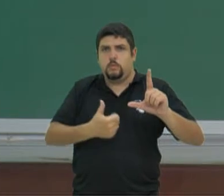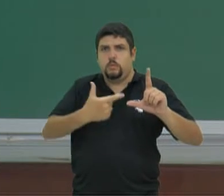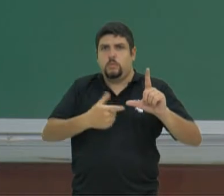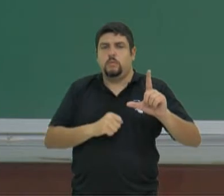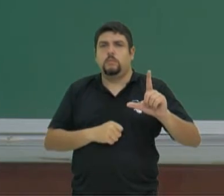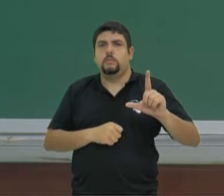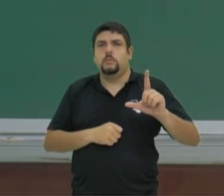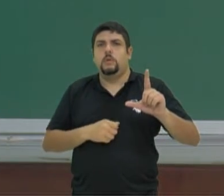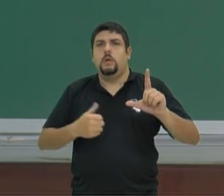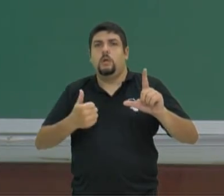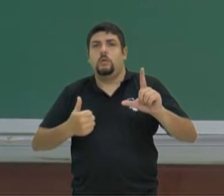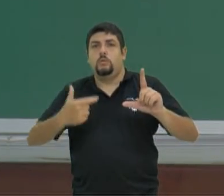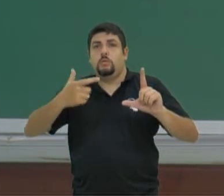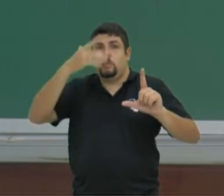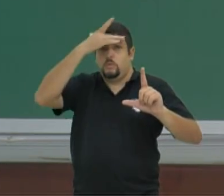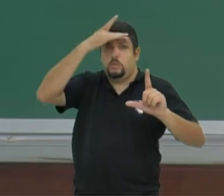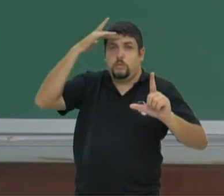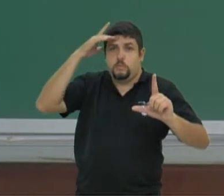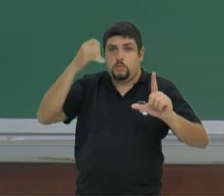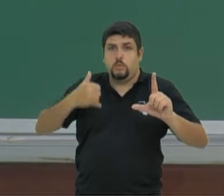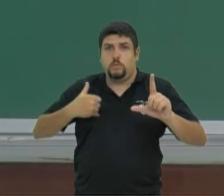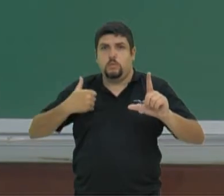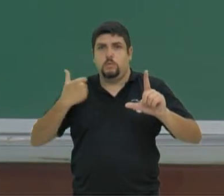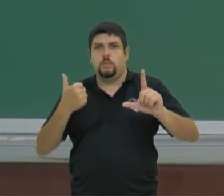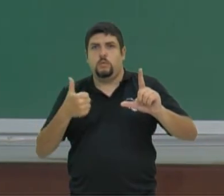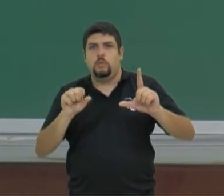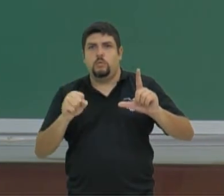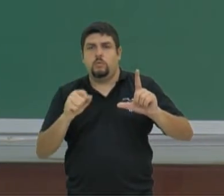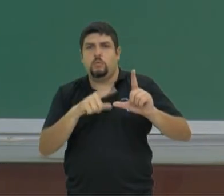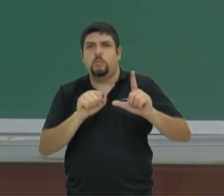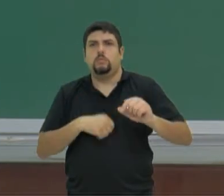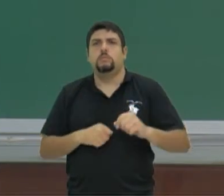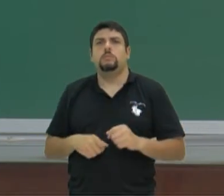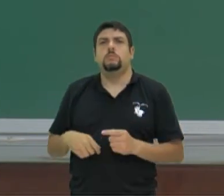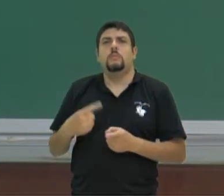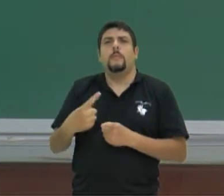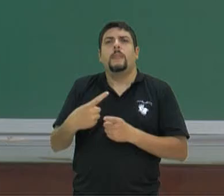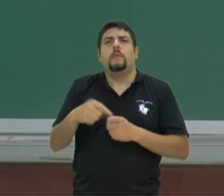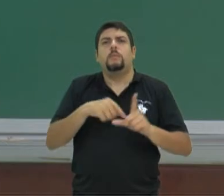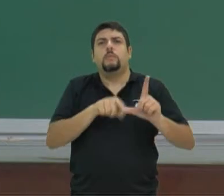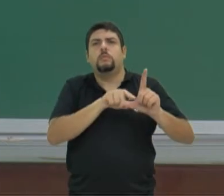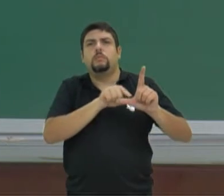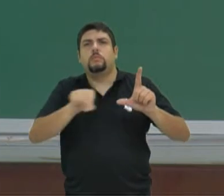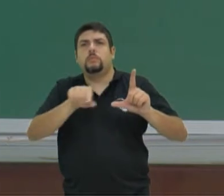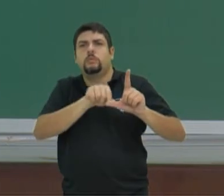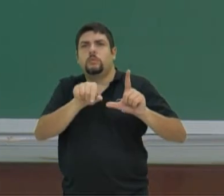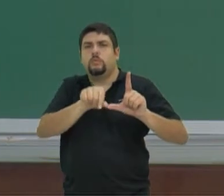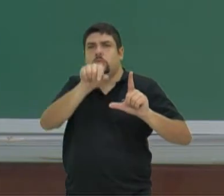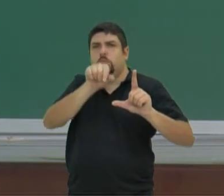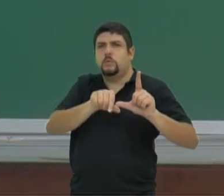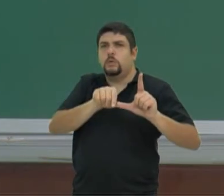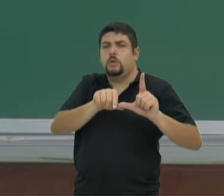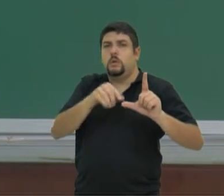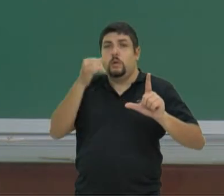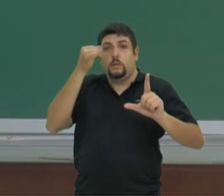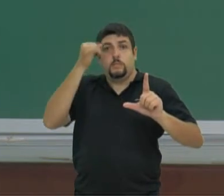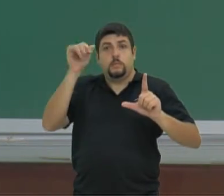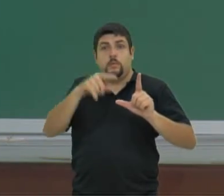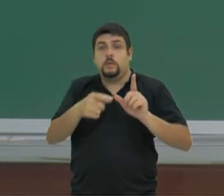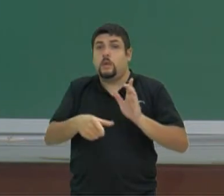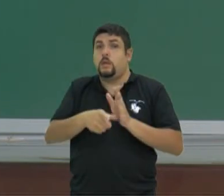12 pessoas com 18 anos. Por que eu tenho que ler os eixos primeiro? para não cometer o erro que eu cometi ali na